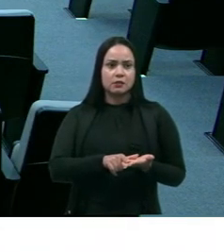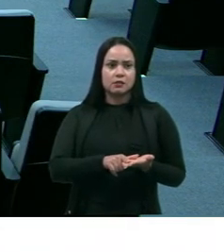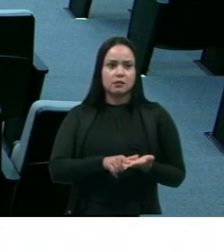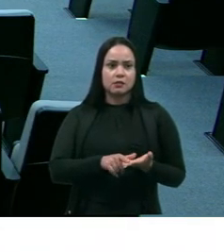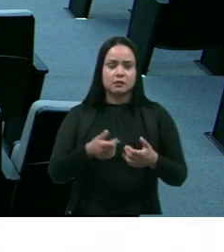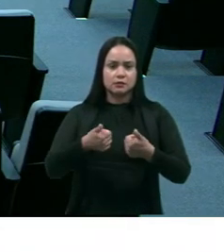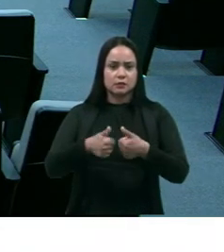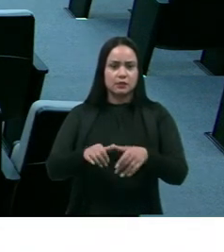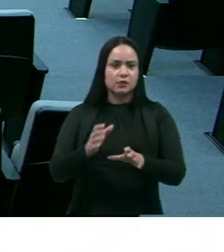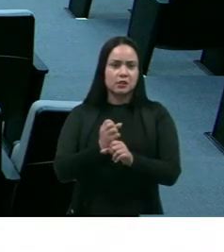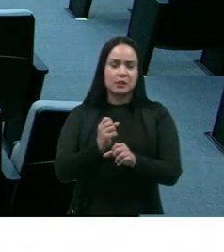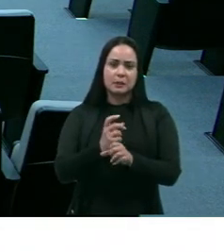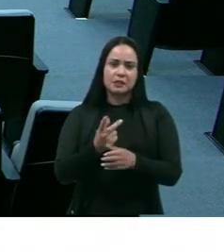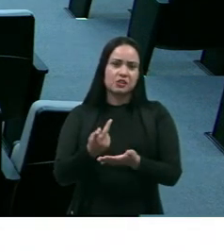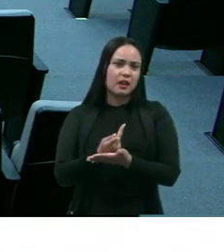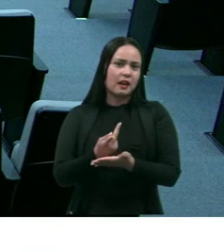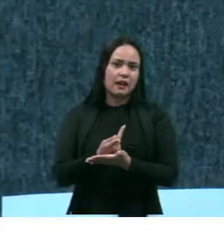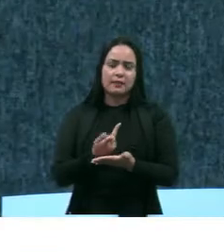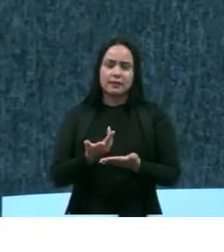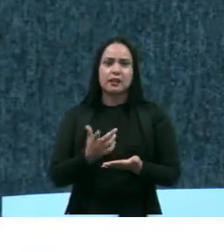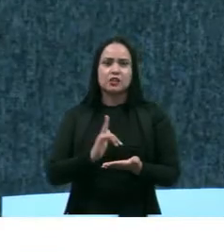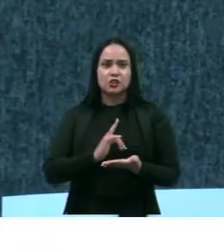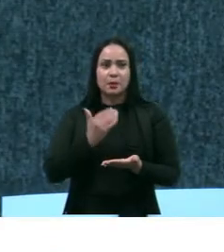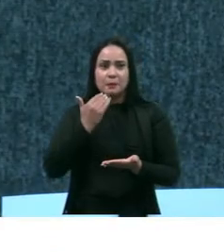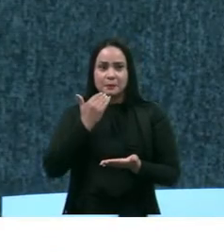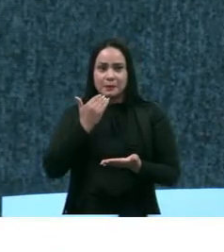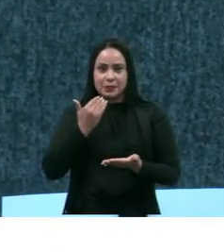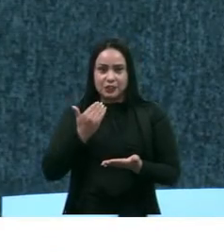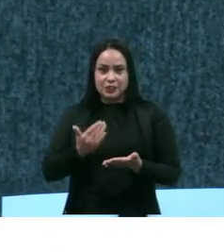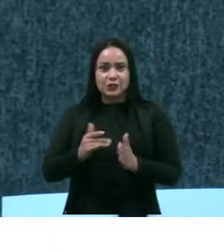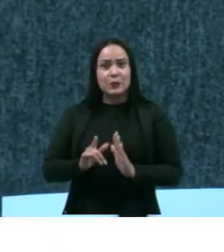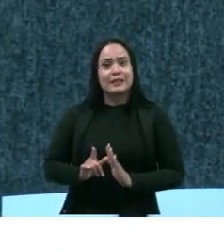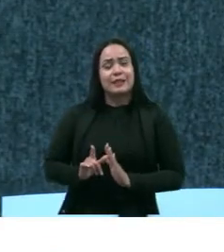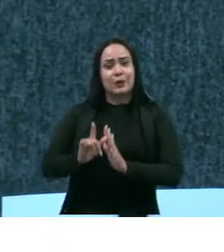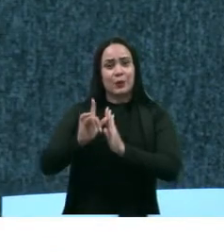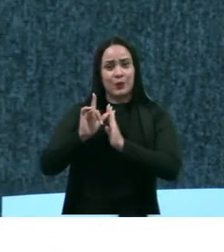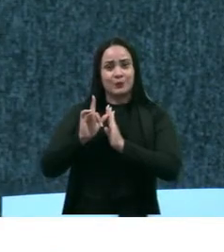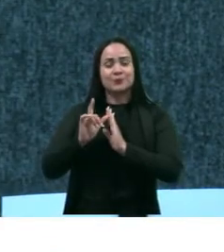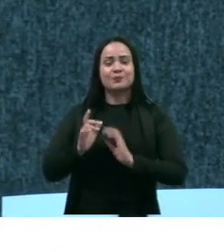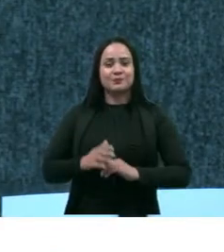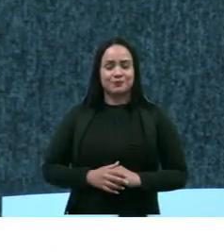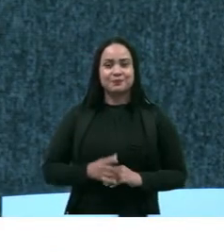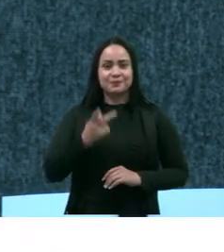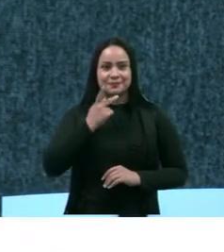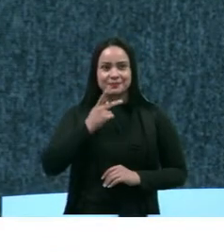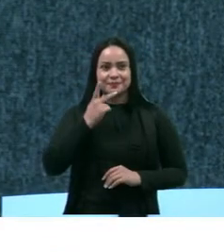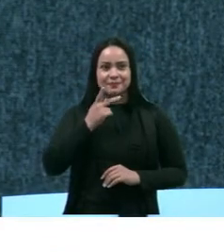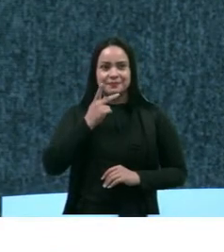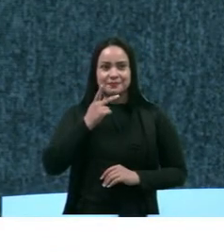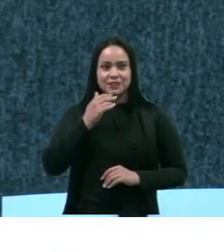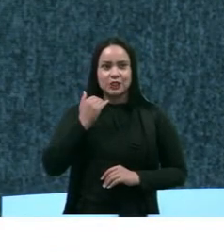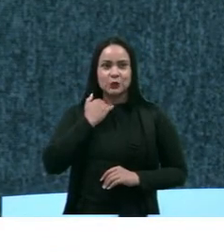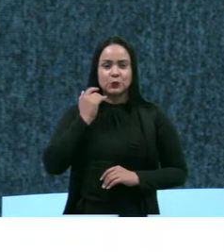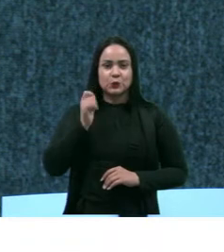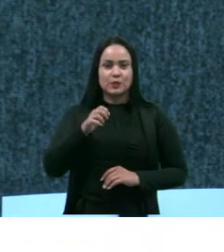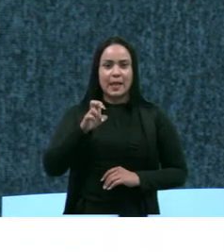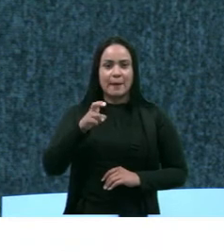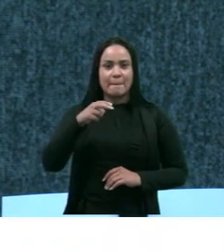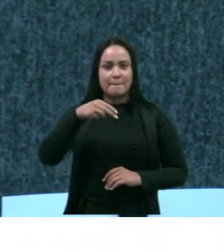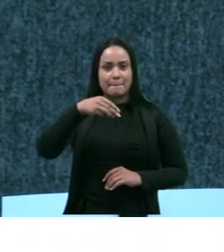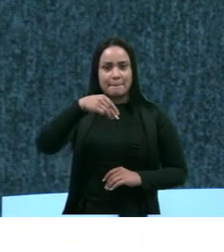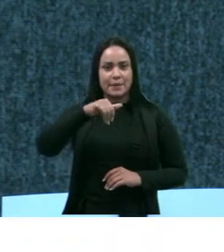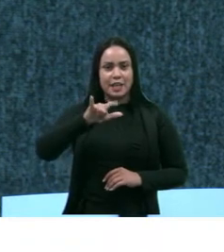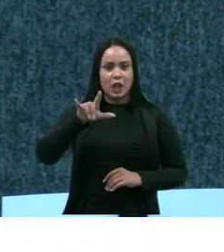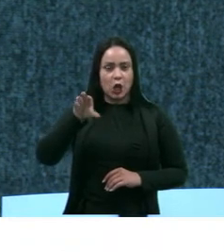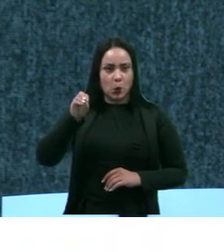completamente equivocada. Havia um pedido anterior, né, de sustentação oral pelo juiz Emílio de Medeiros